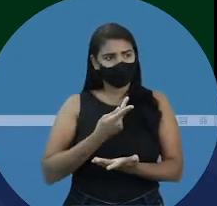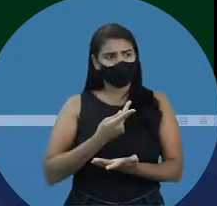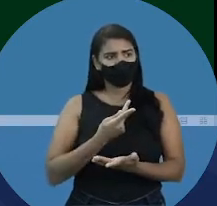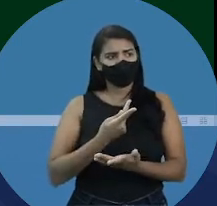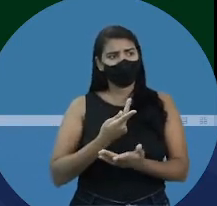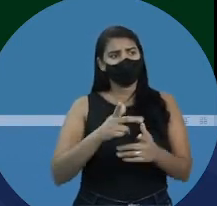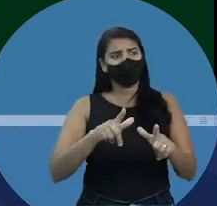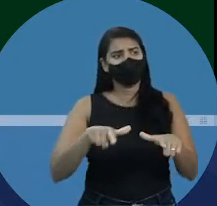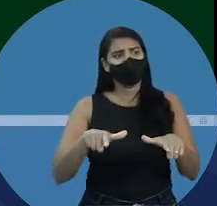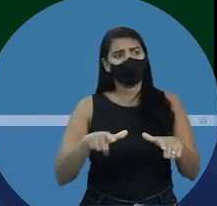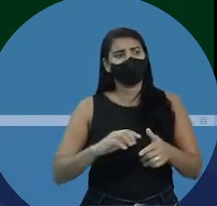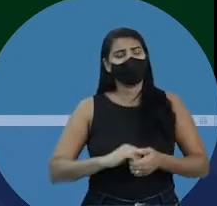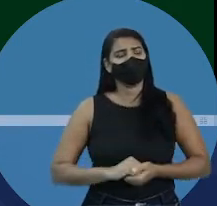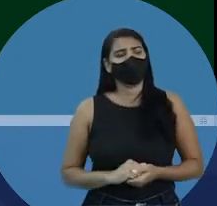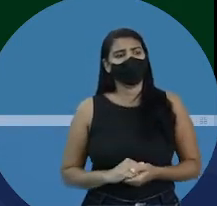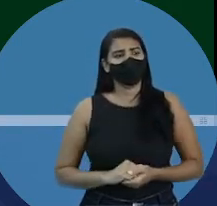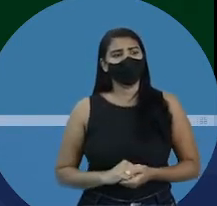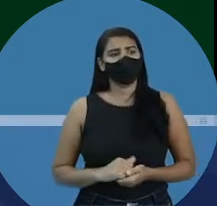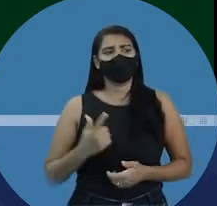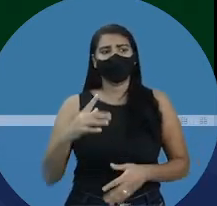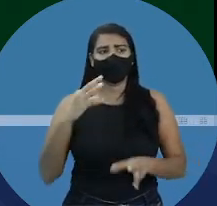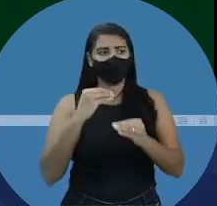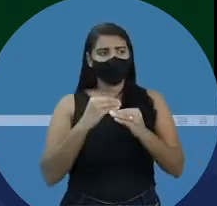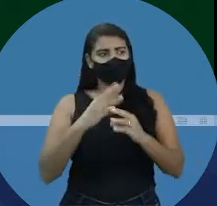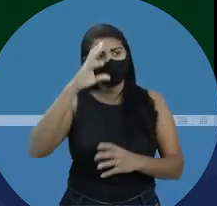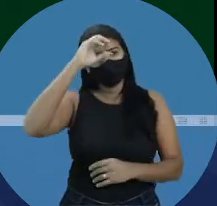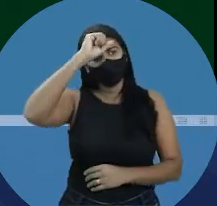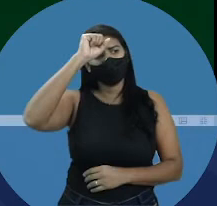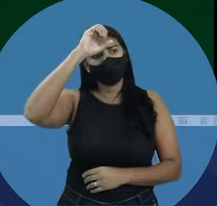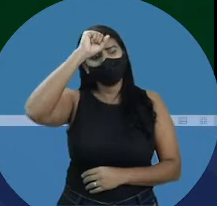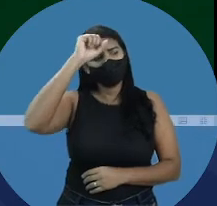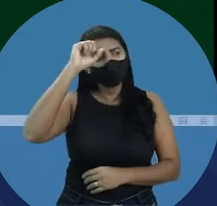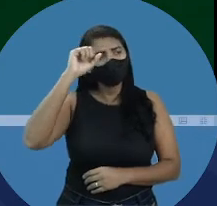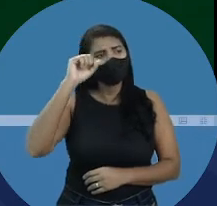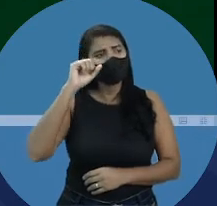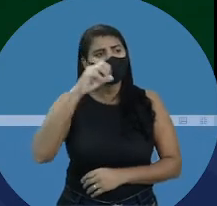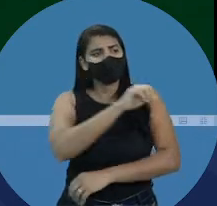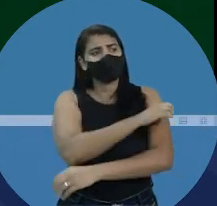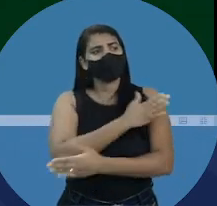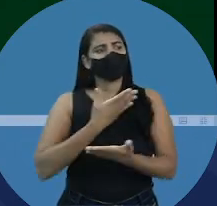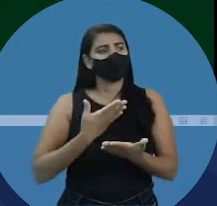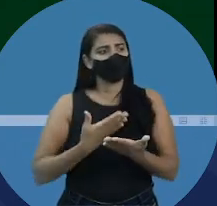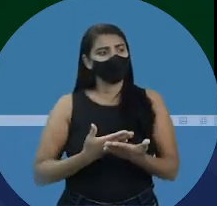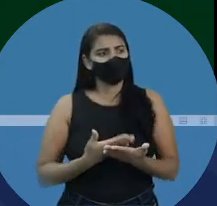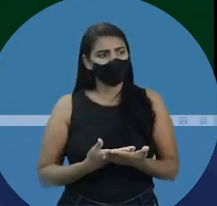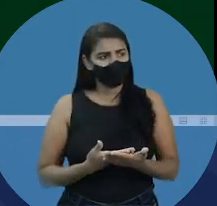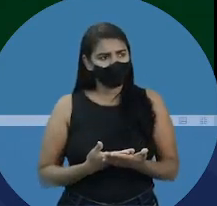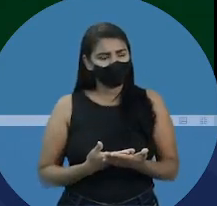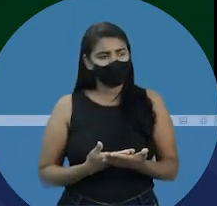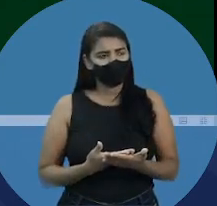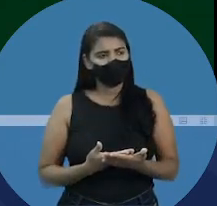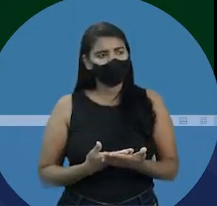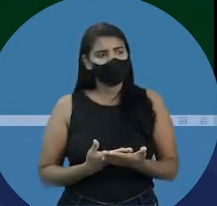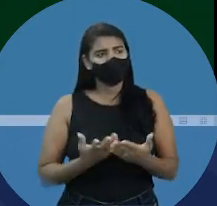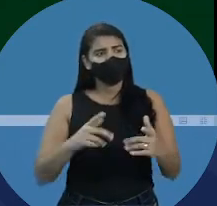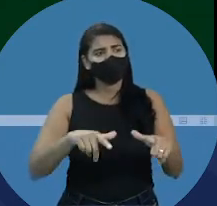espaço não formal de aprendizagem, tanto que muitos alunos, como eram do sítio, então muitos